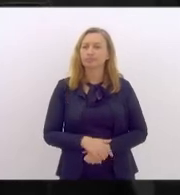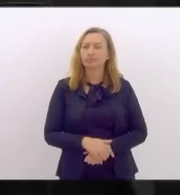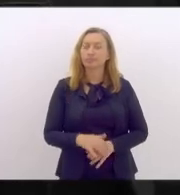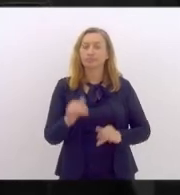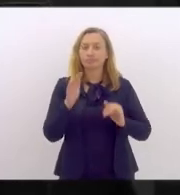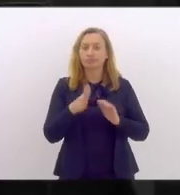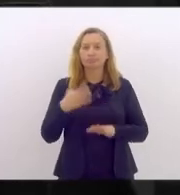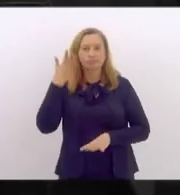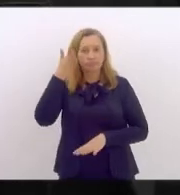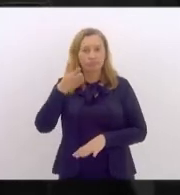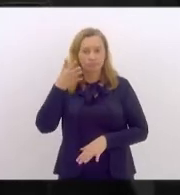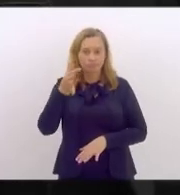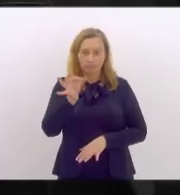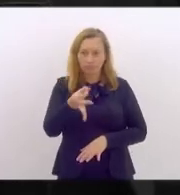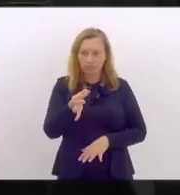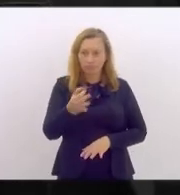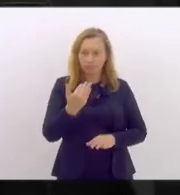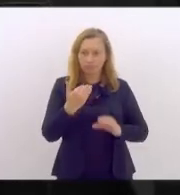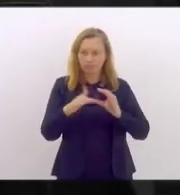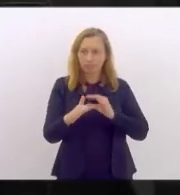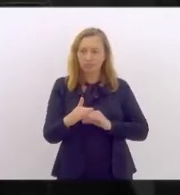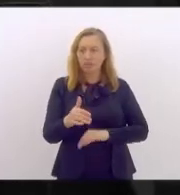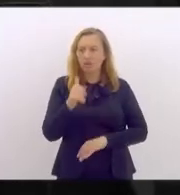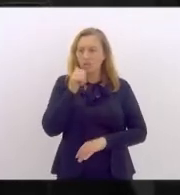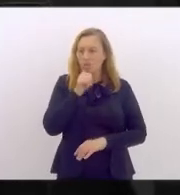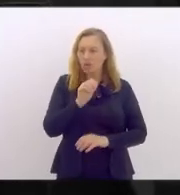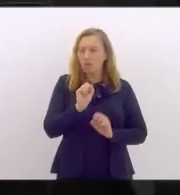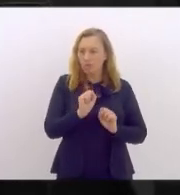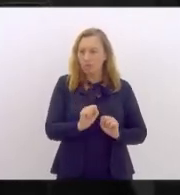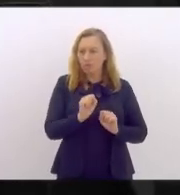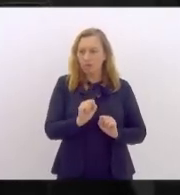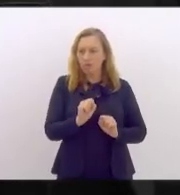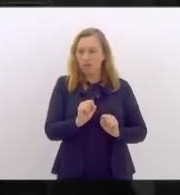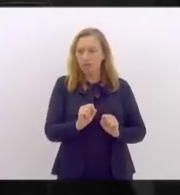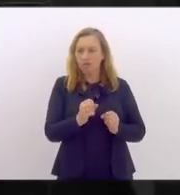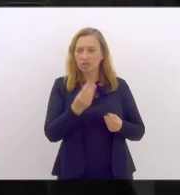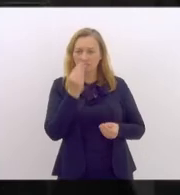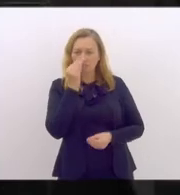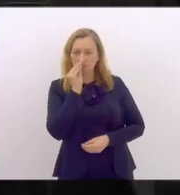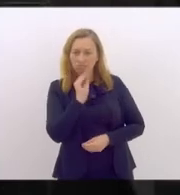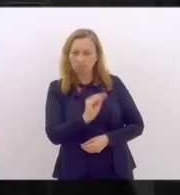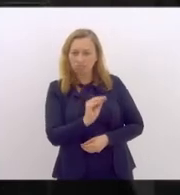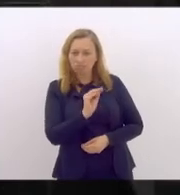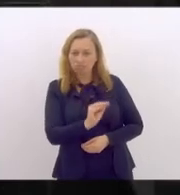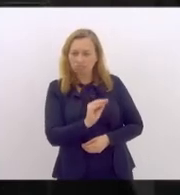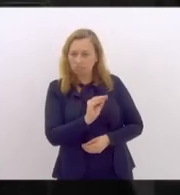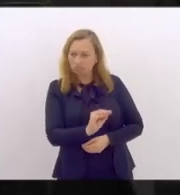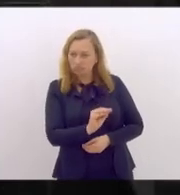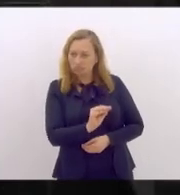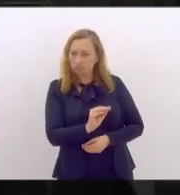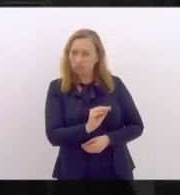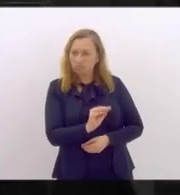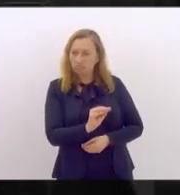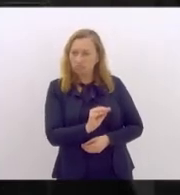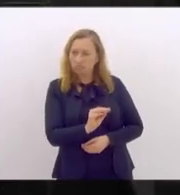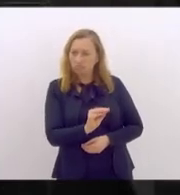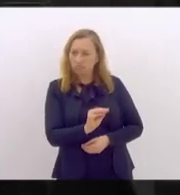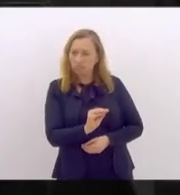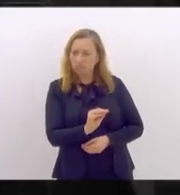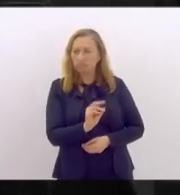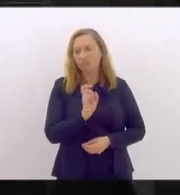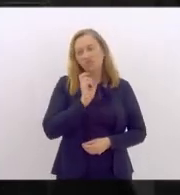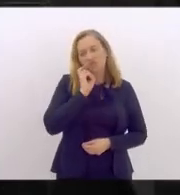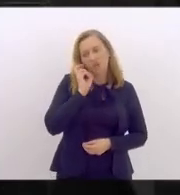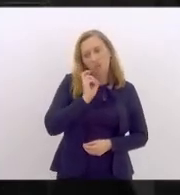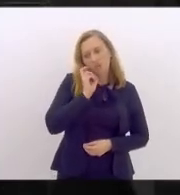mensagem mulheres podem ser agredidas podem ser atacadas podem ser enfim constrangidas